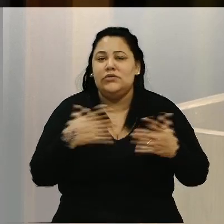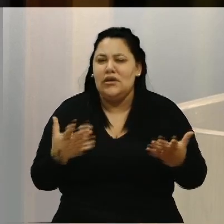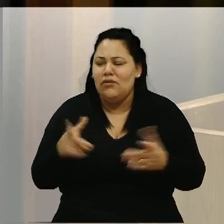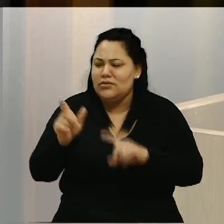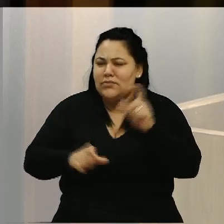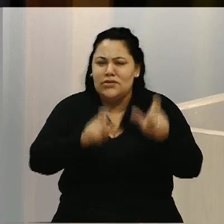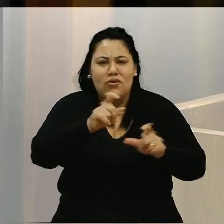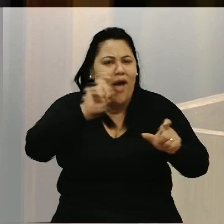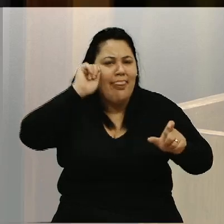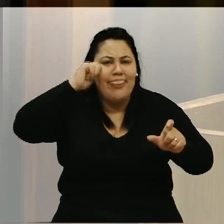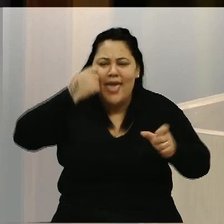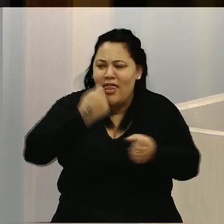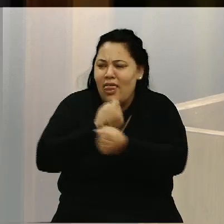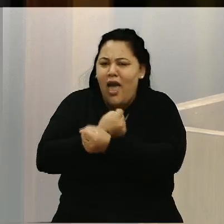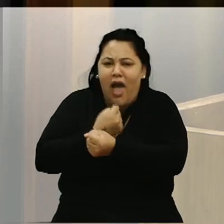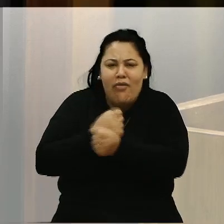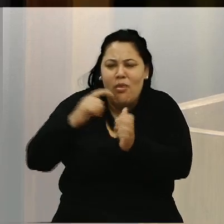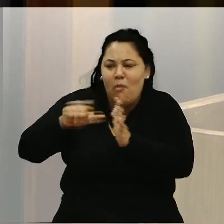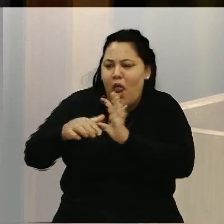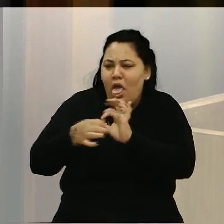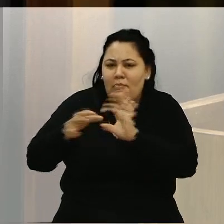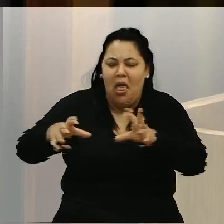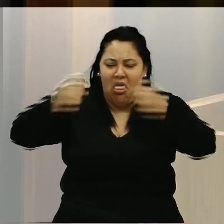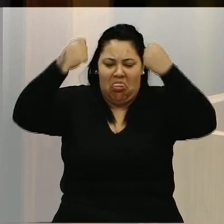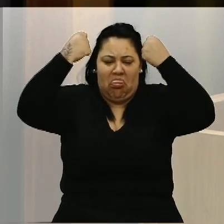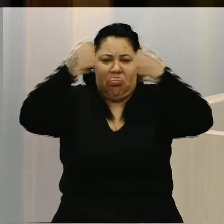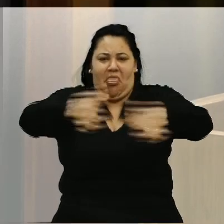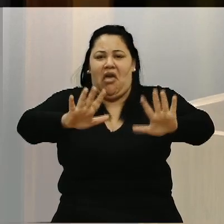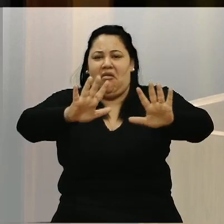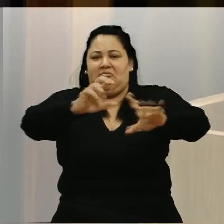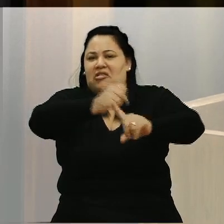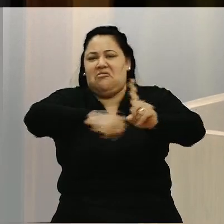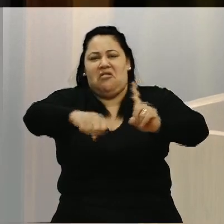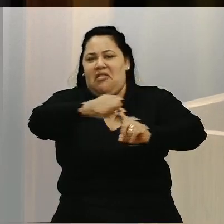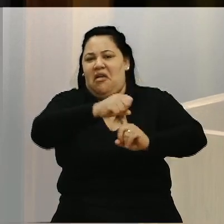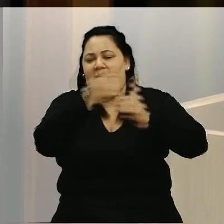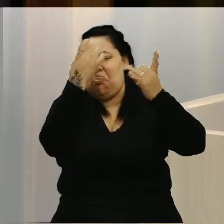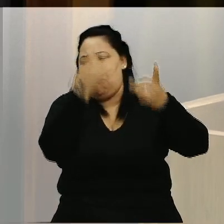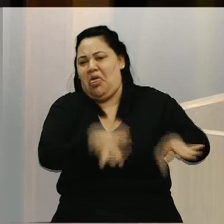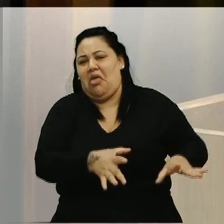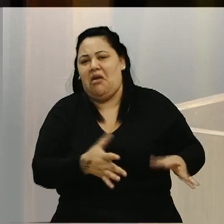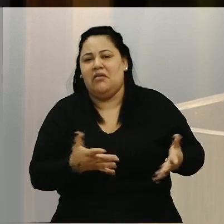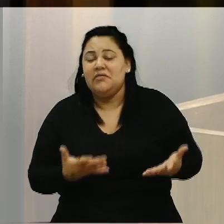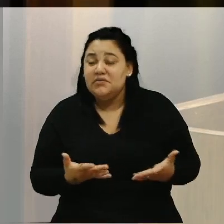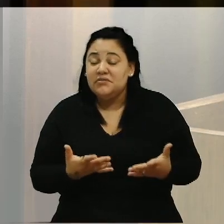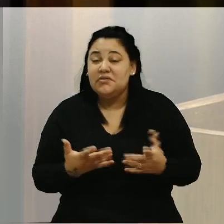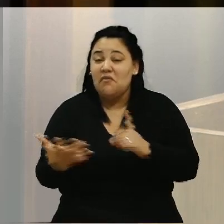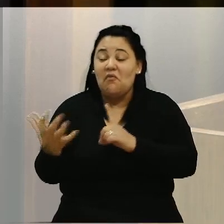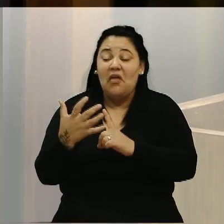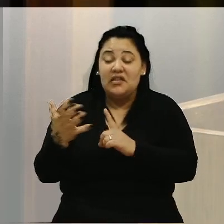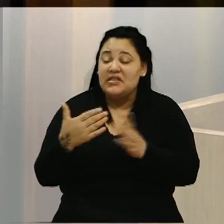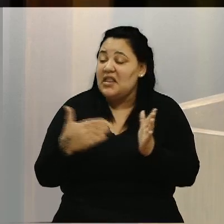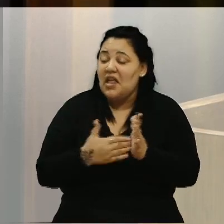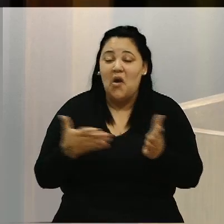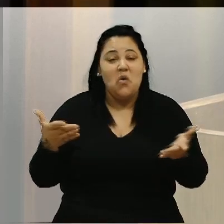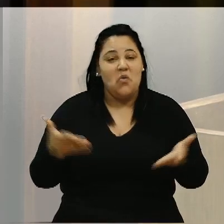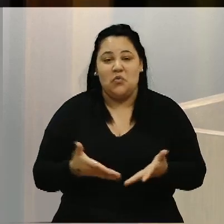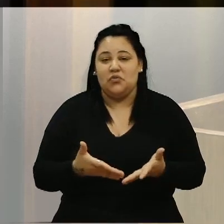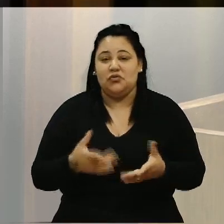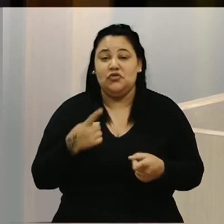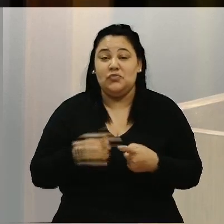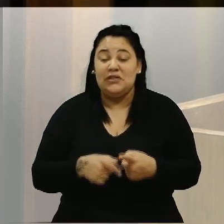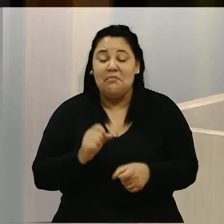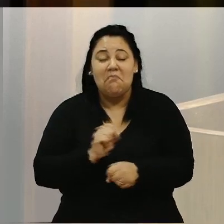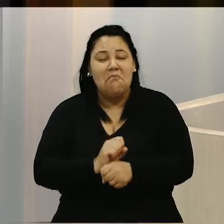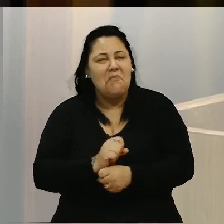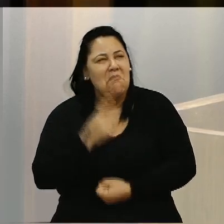foram despejados na sociedade. E isso se reflete até os dias atuais. Quando a gente para